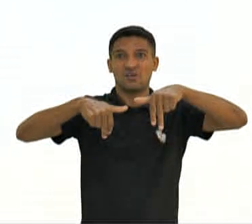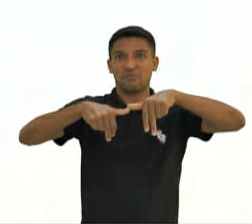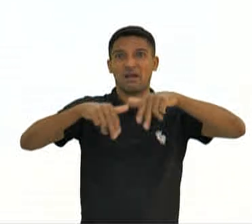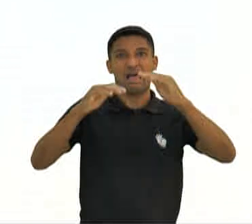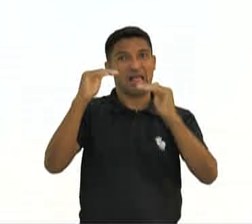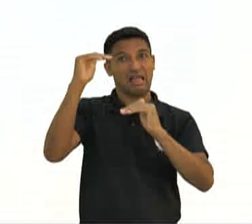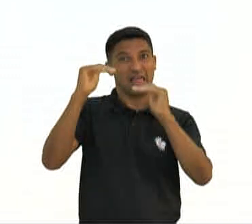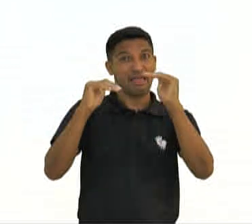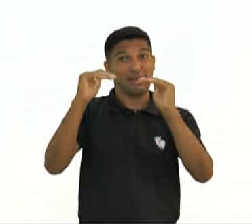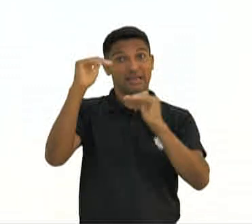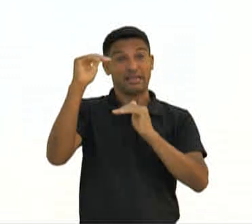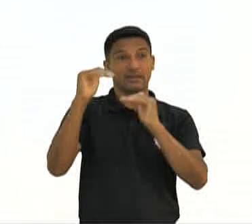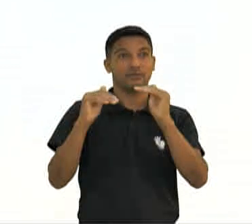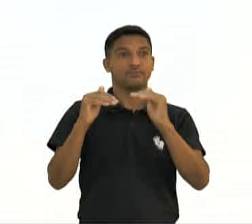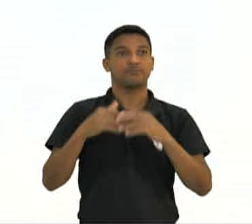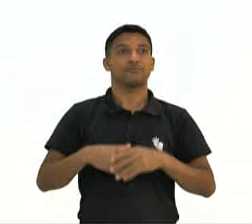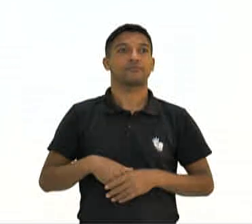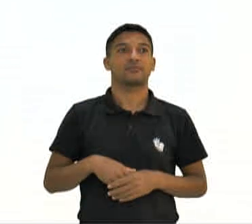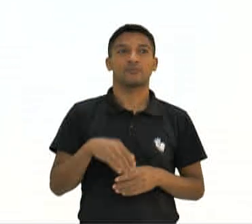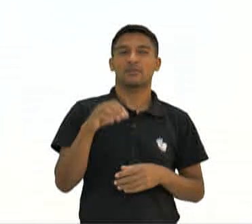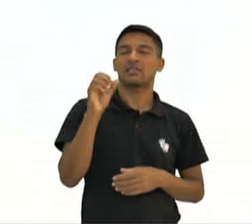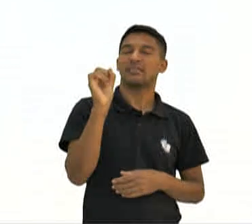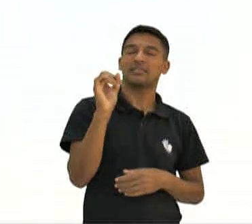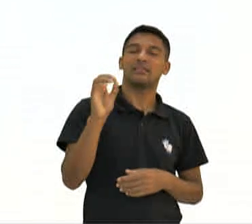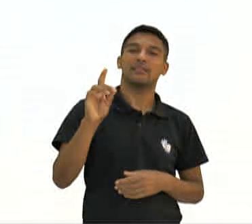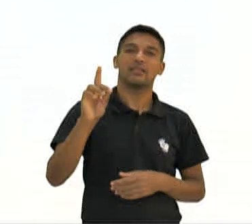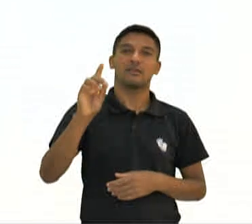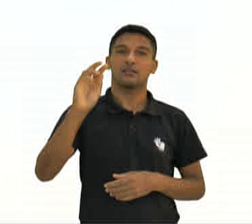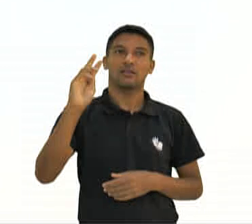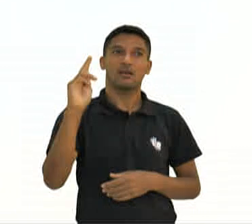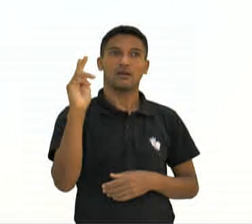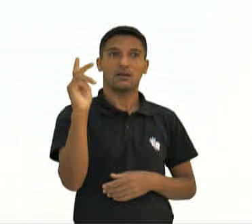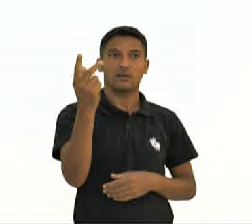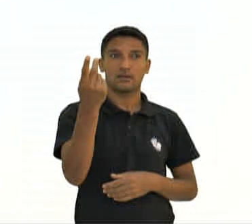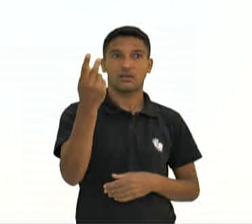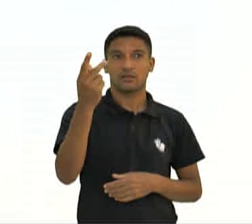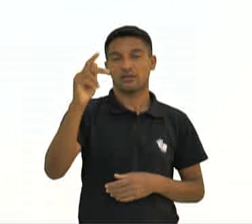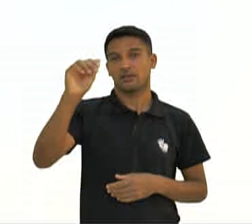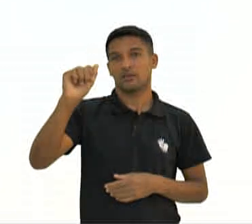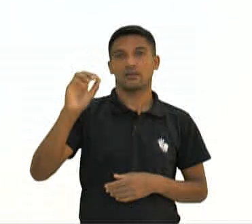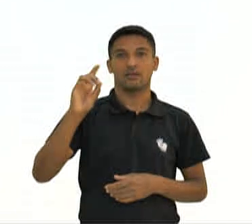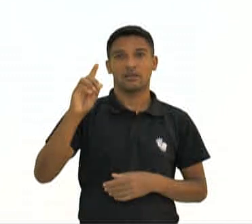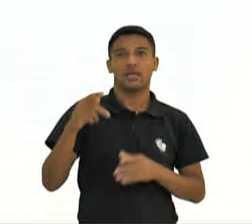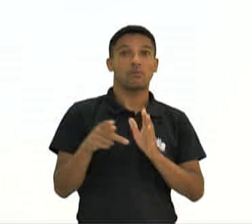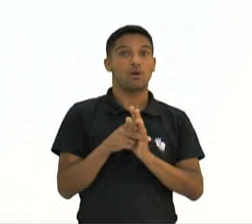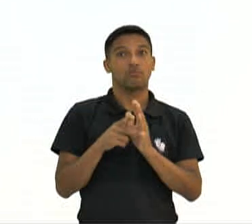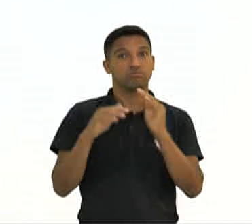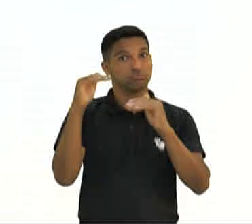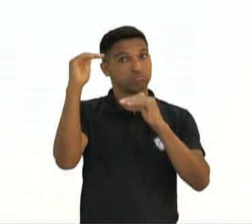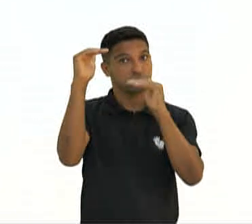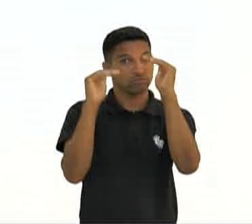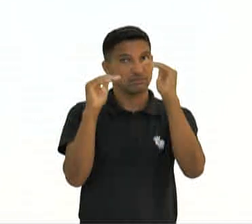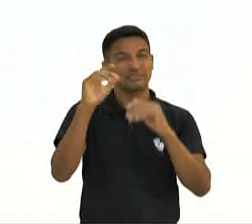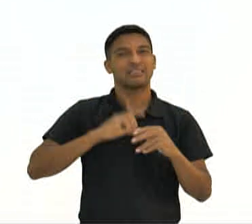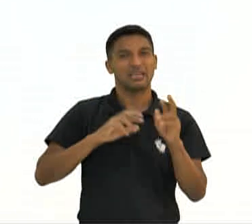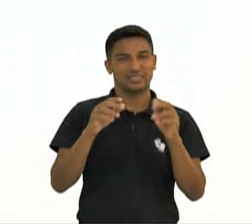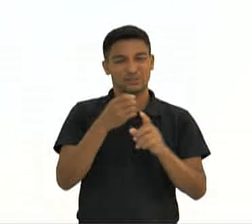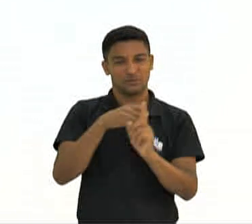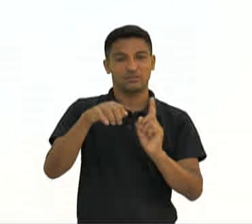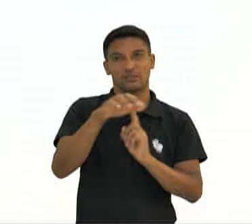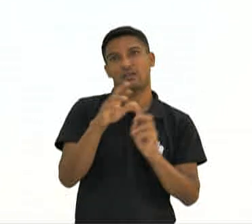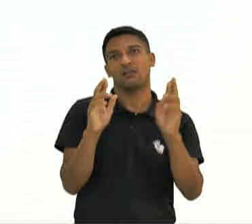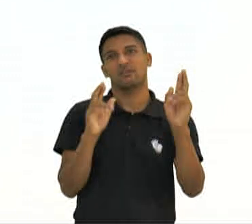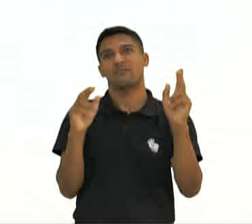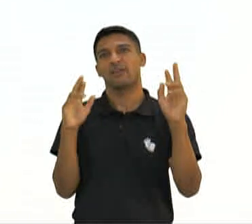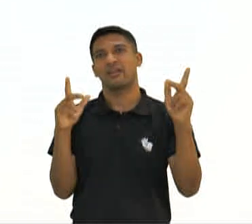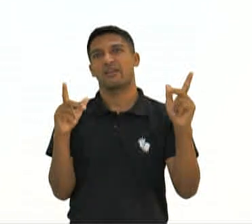aqui o IDH fala sobre as desigualdades, de acordo com as diferenças sociais. O